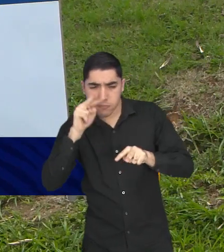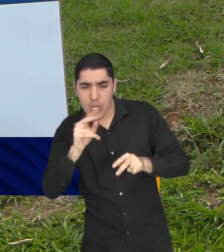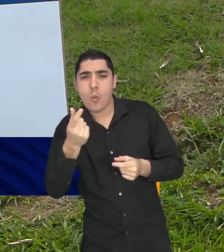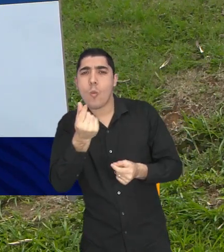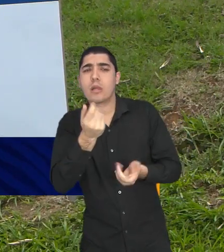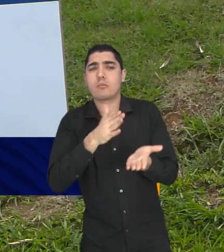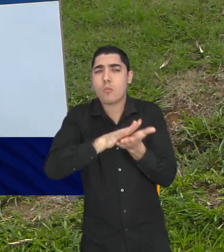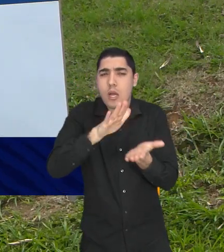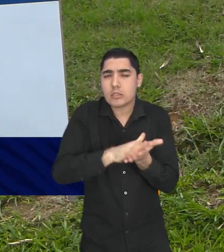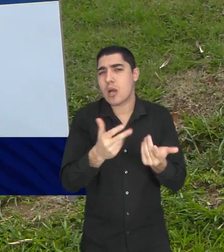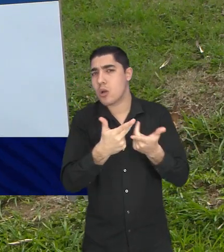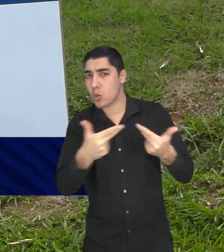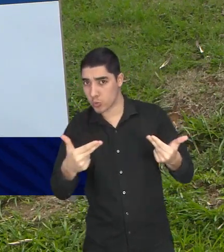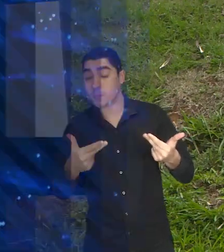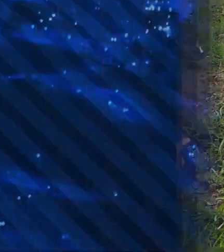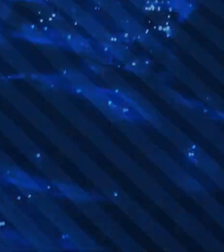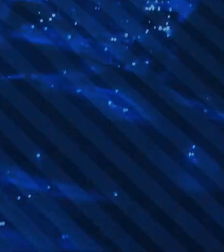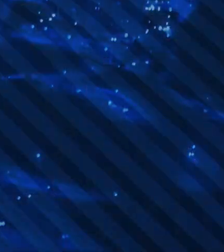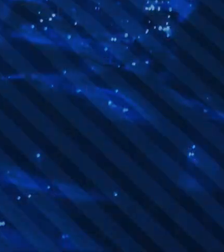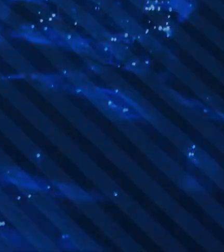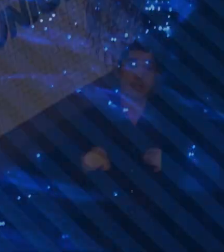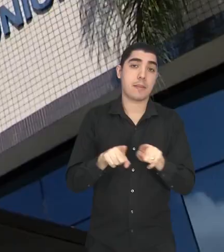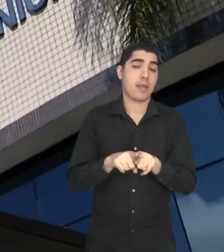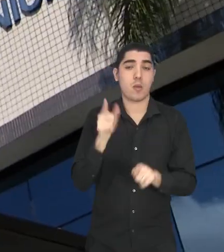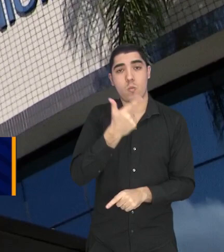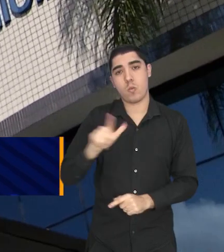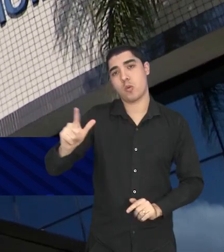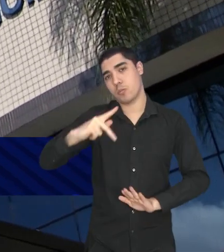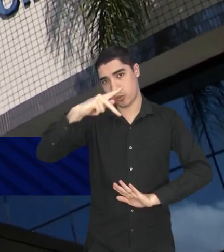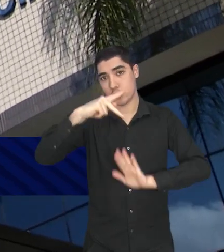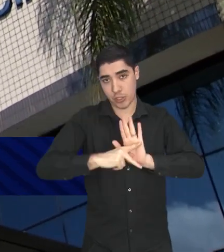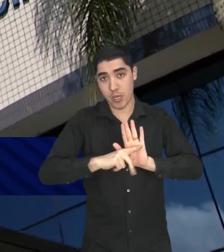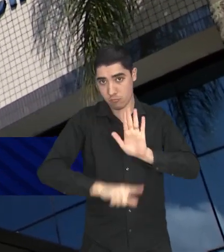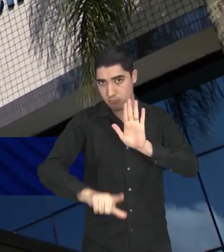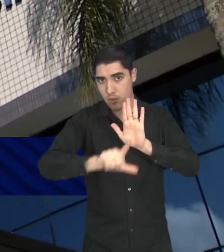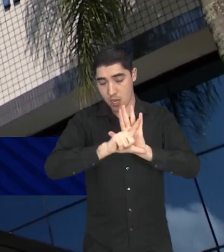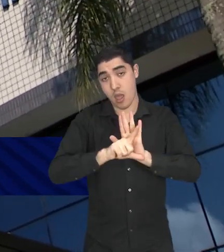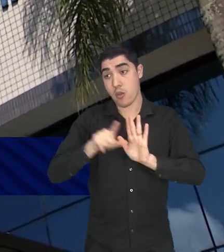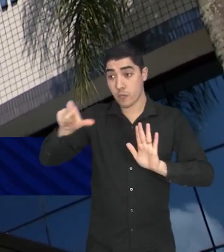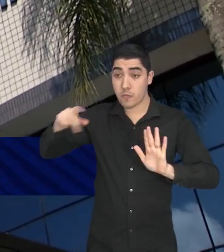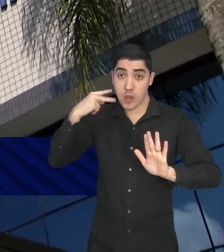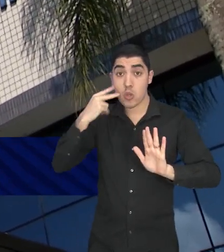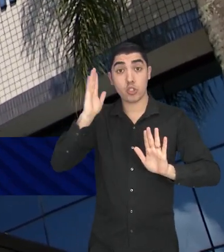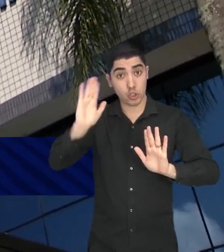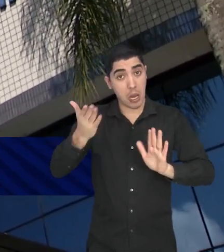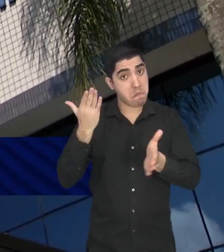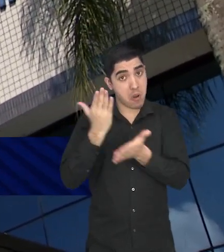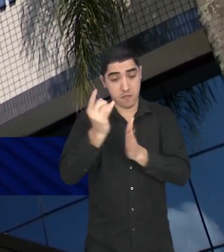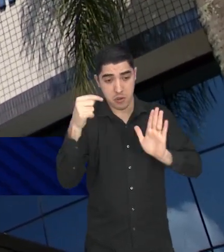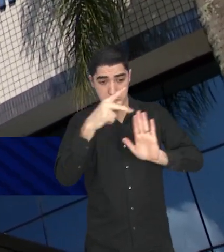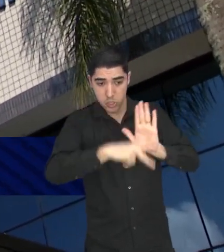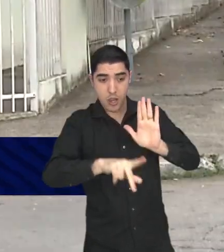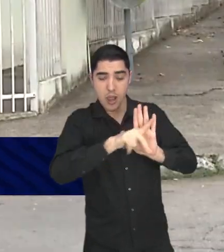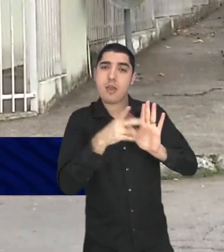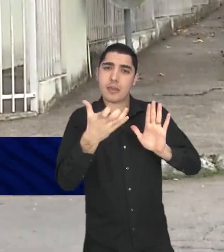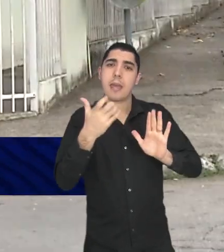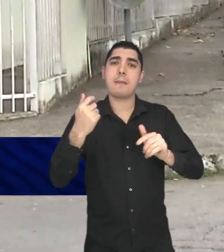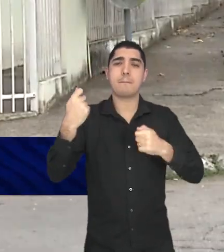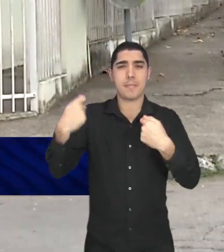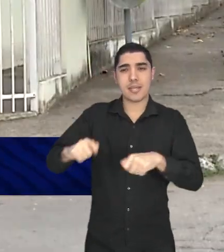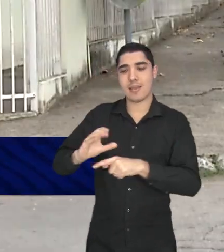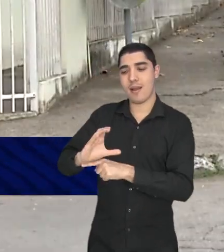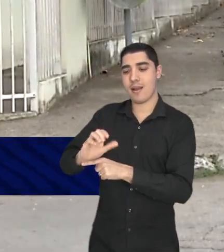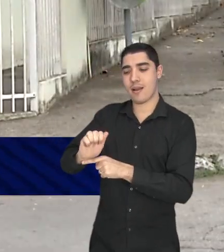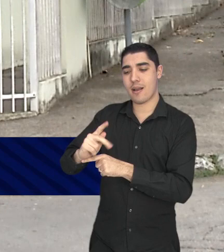e os gastos públicos no setor. Ainda sobre projetos de lei, vereadores aprovam um projeto que quer ampliar